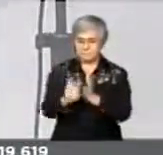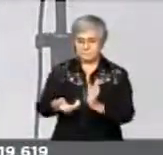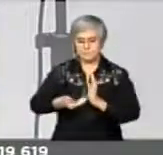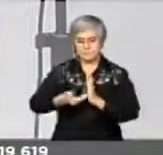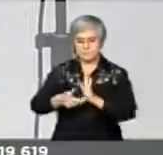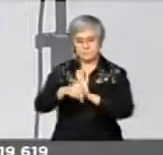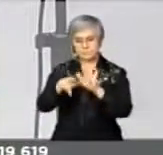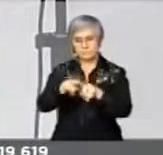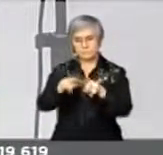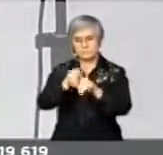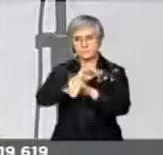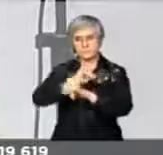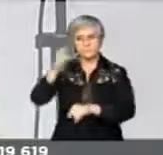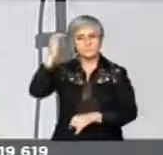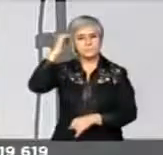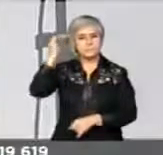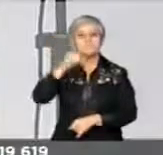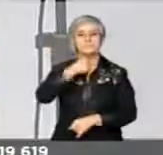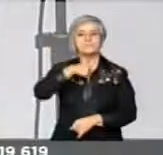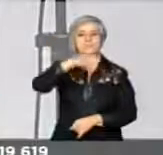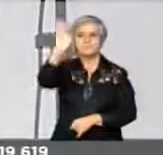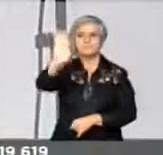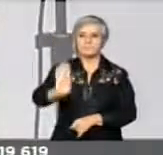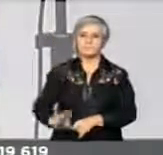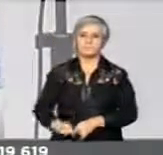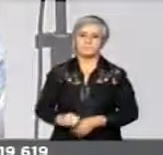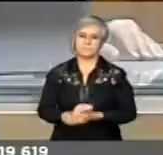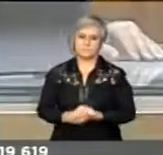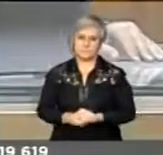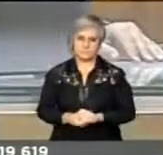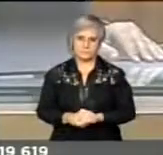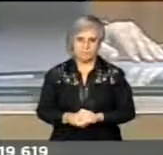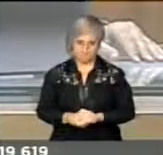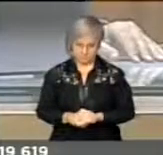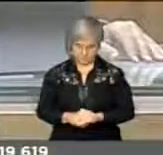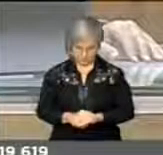publicidade a esse texto. Vossa Excelência será atendida e divulgada na voz.